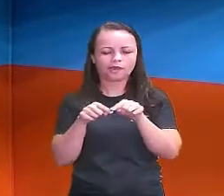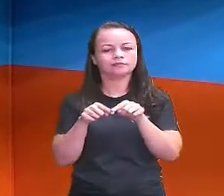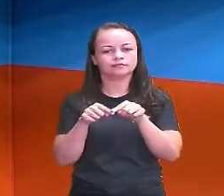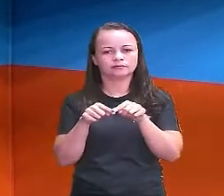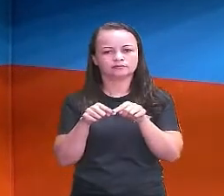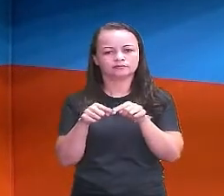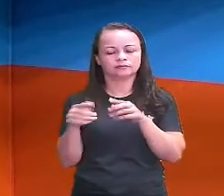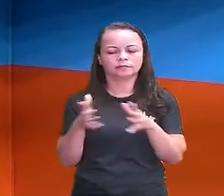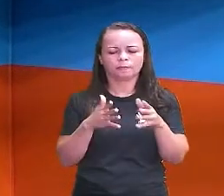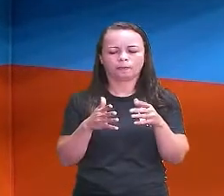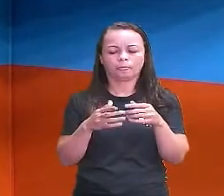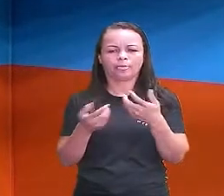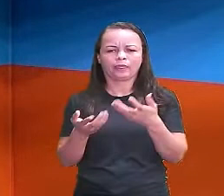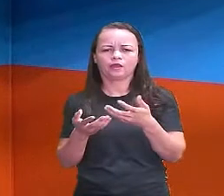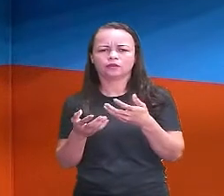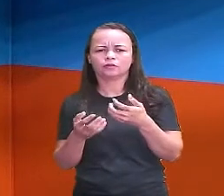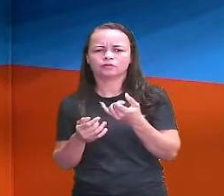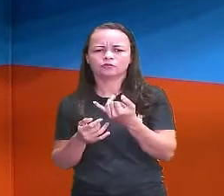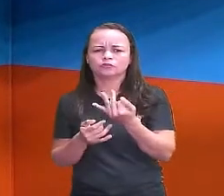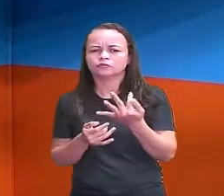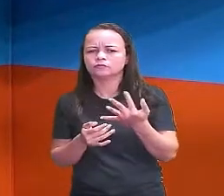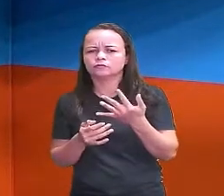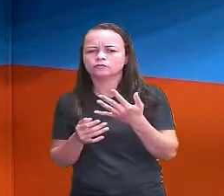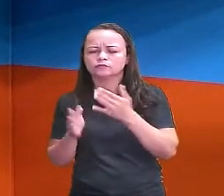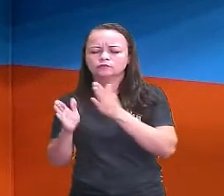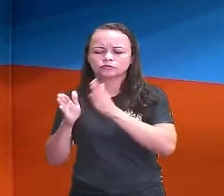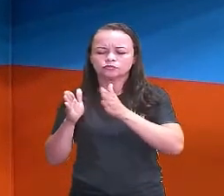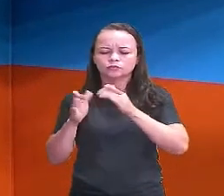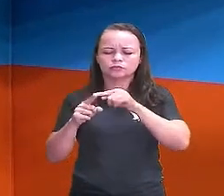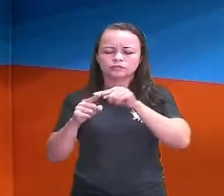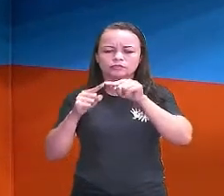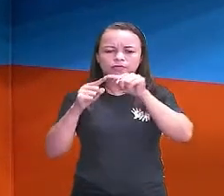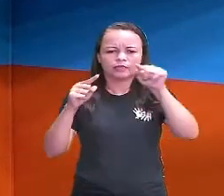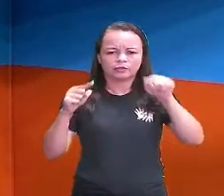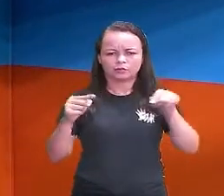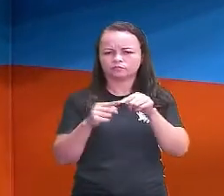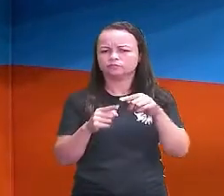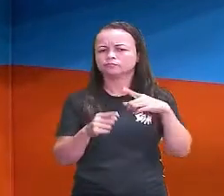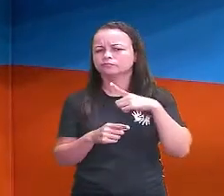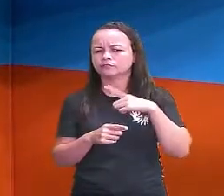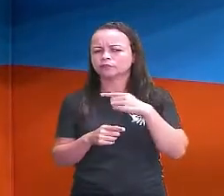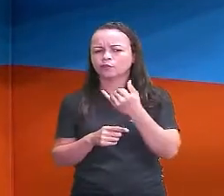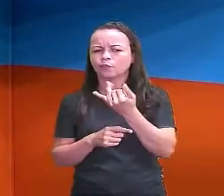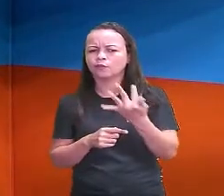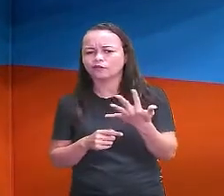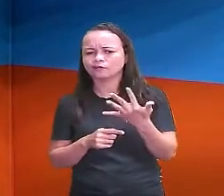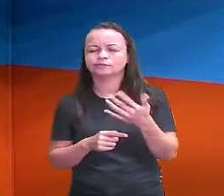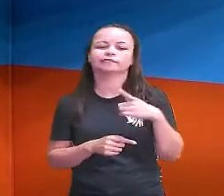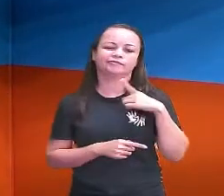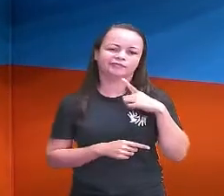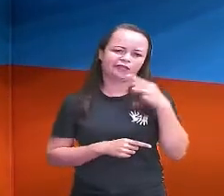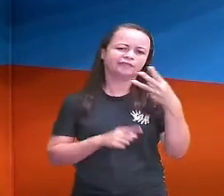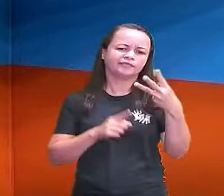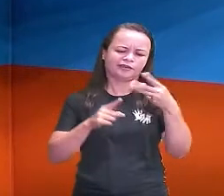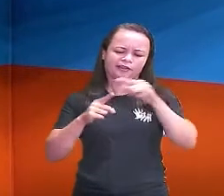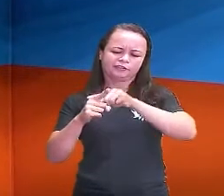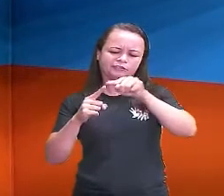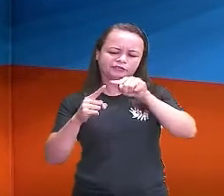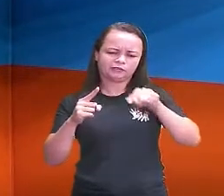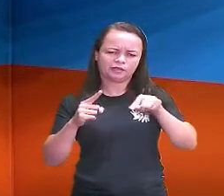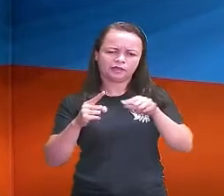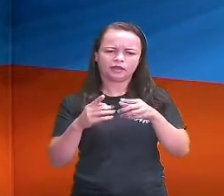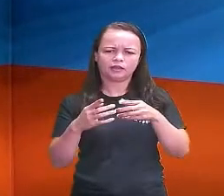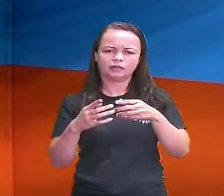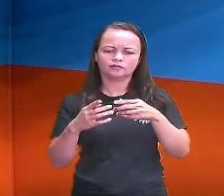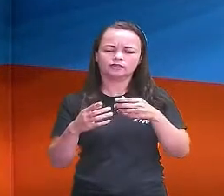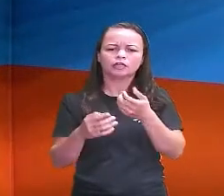Quantos lados o triângulo tem? Ah, isso aí a gente já respondeu, né, gente? Tem 3 lados. E quantos